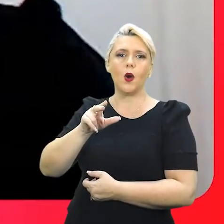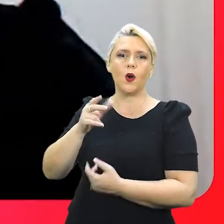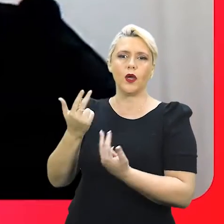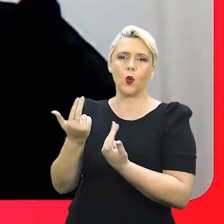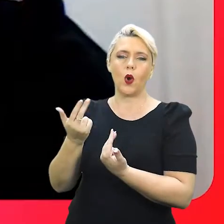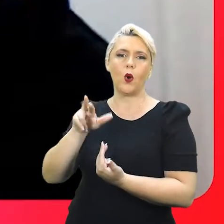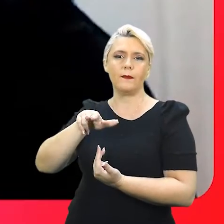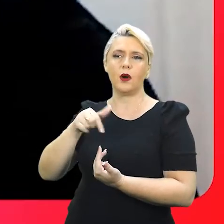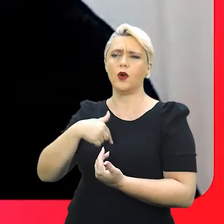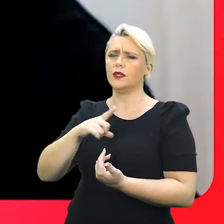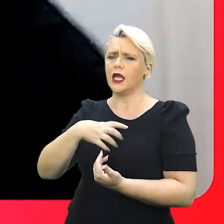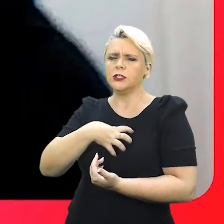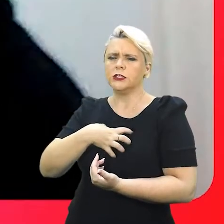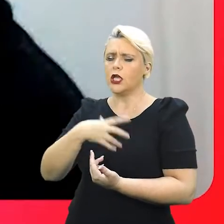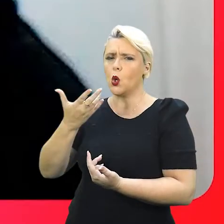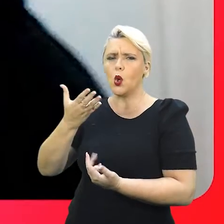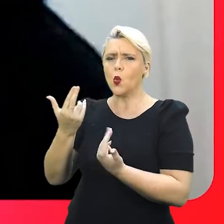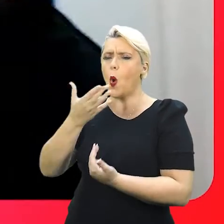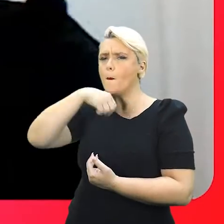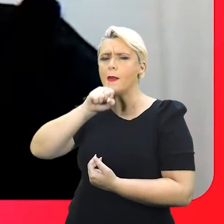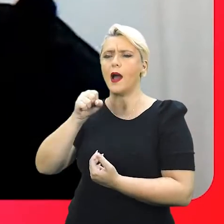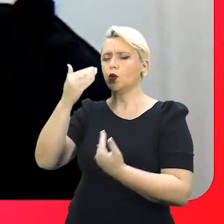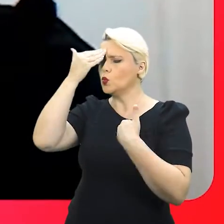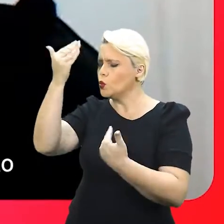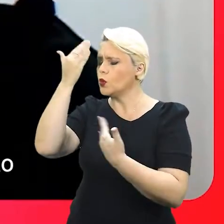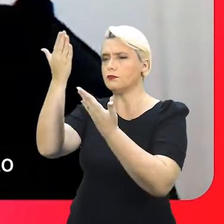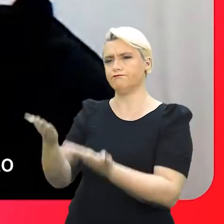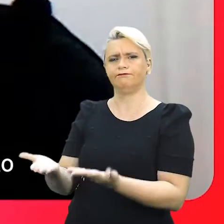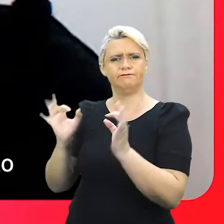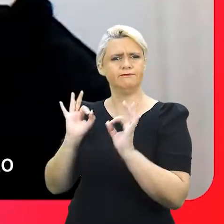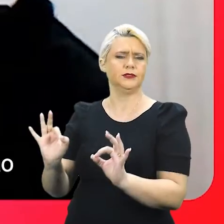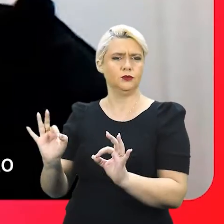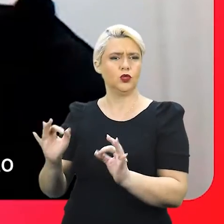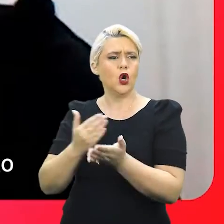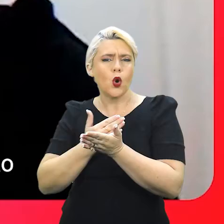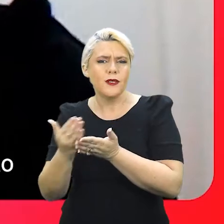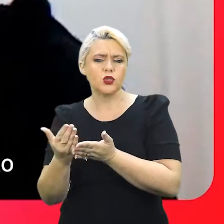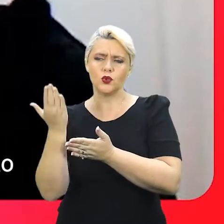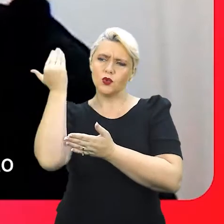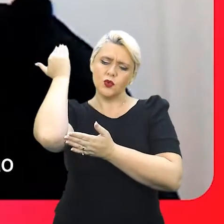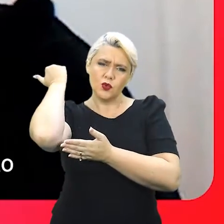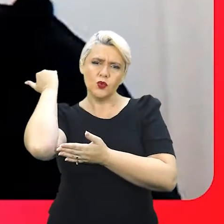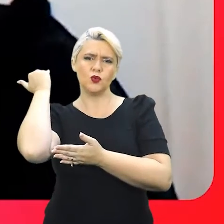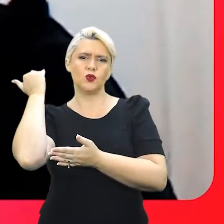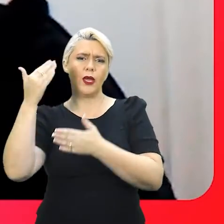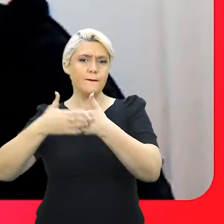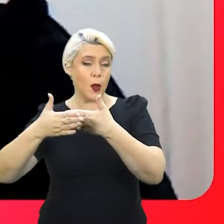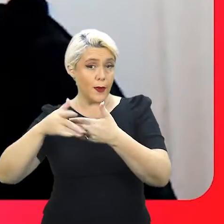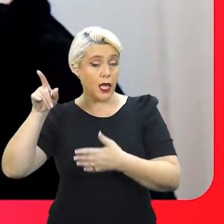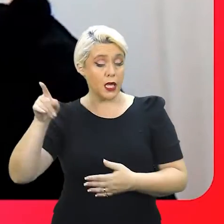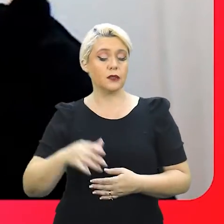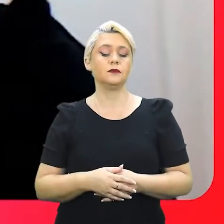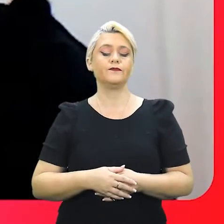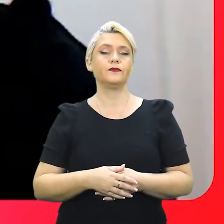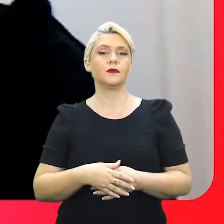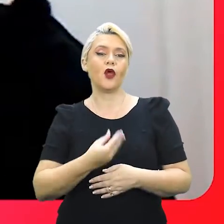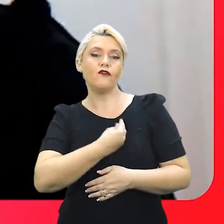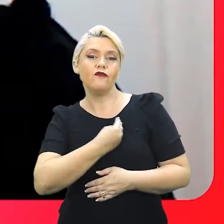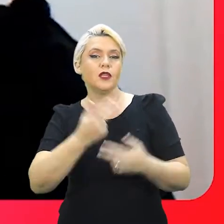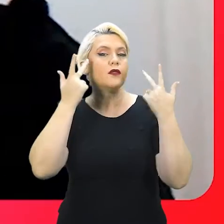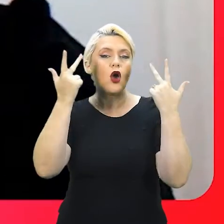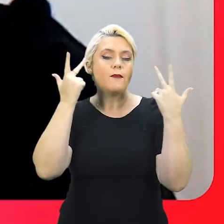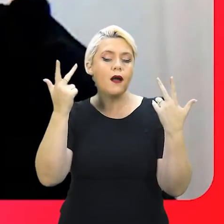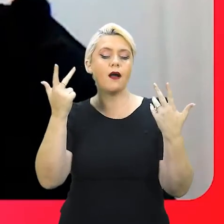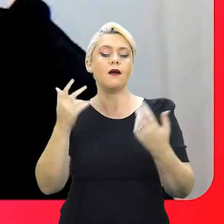uma gratidão por ele que ela é impagável. Então a gente começou cedo ali em Ribeirão Preto, né? Com a nossa Uhum. vidinha